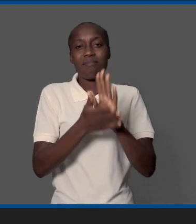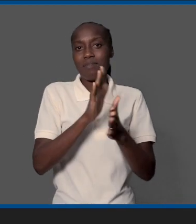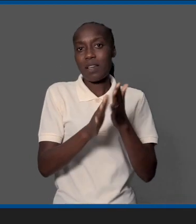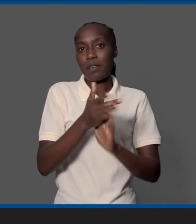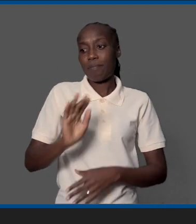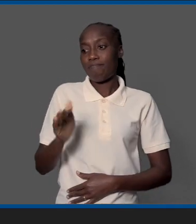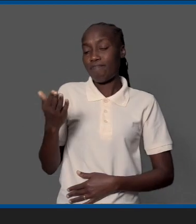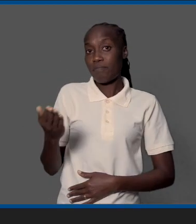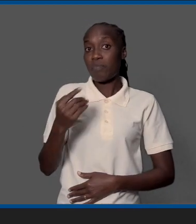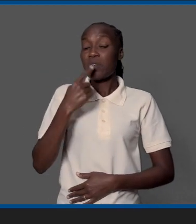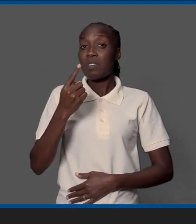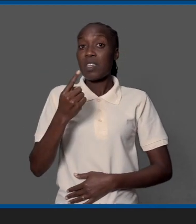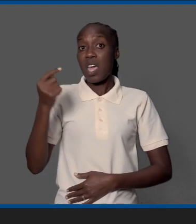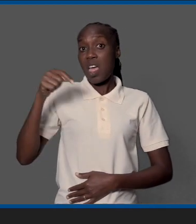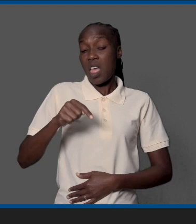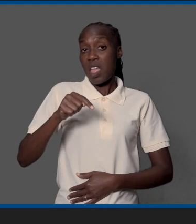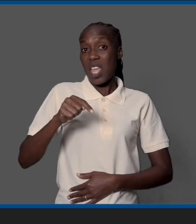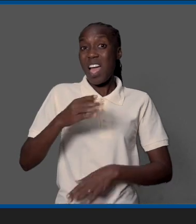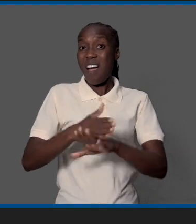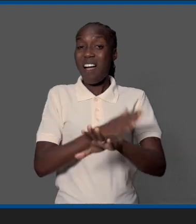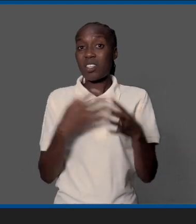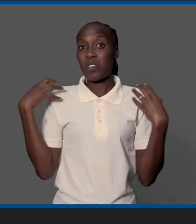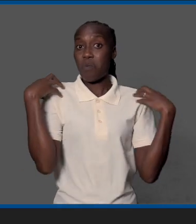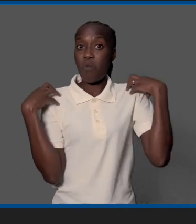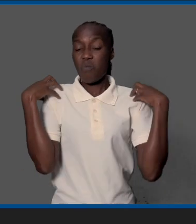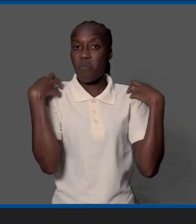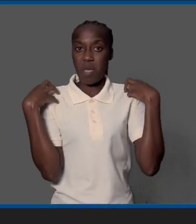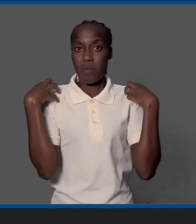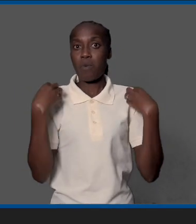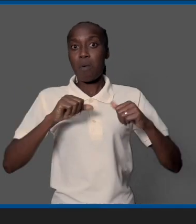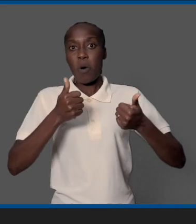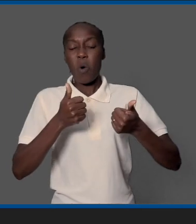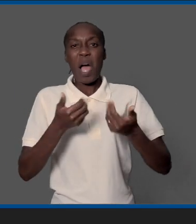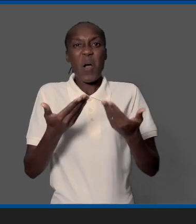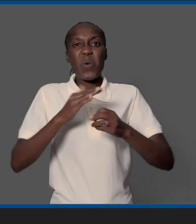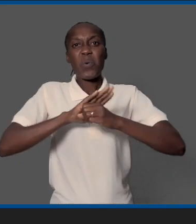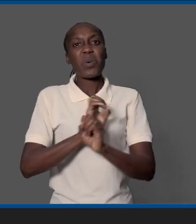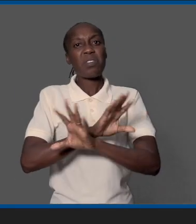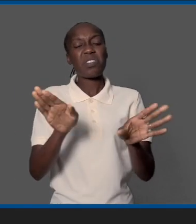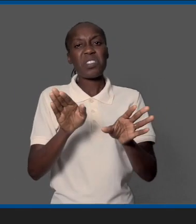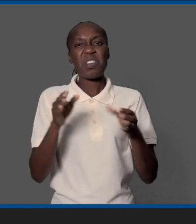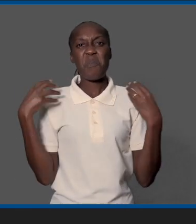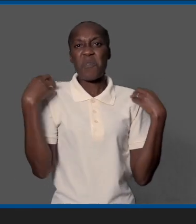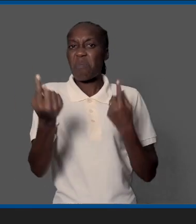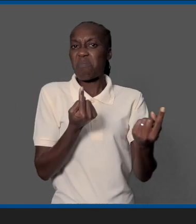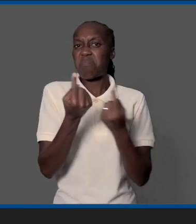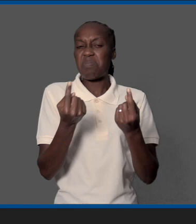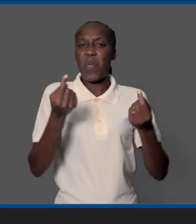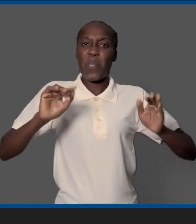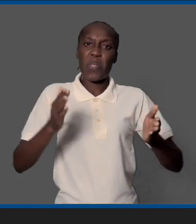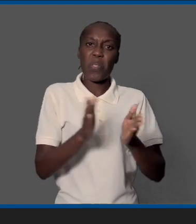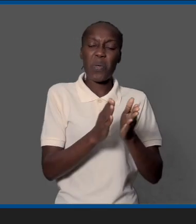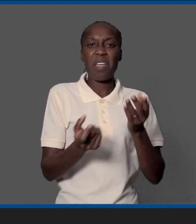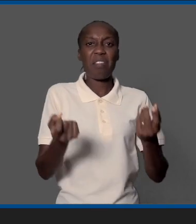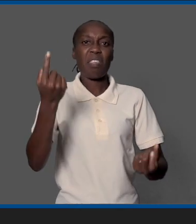fazer nada. Aqui no serviço tínhamos tido um bocadinho de movimento, mas agora com o coronavírus o movimento baixou. Só